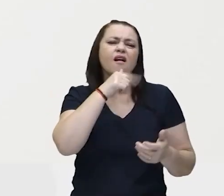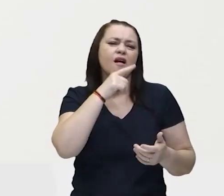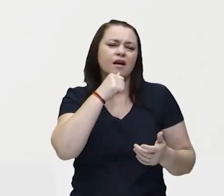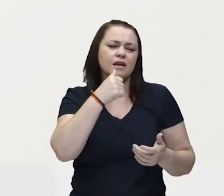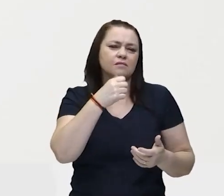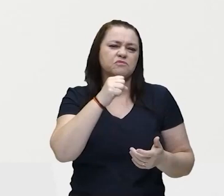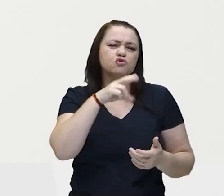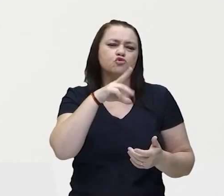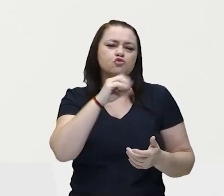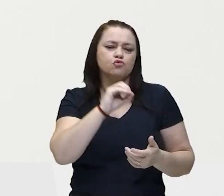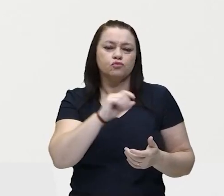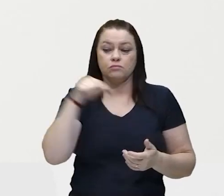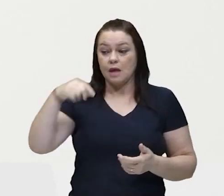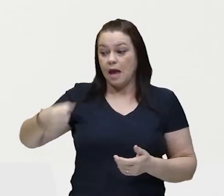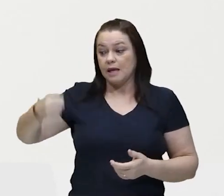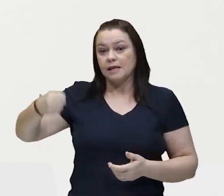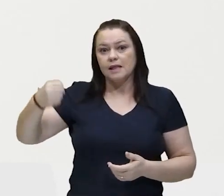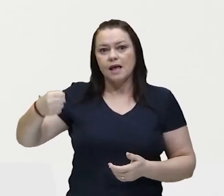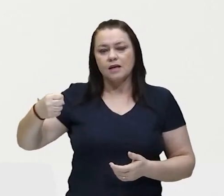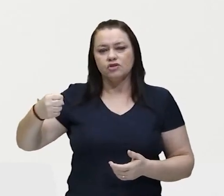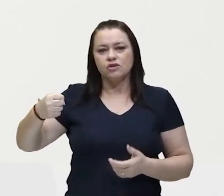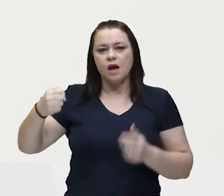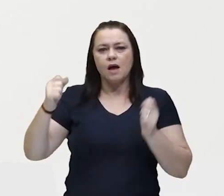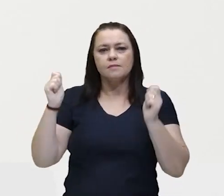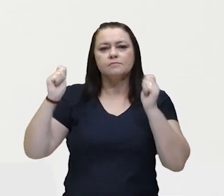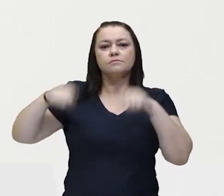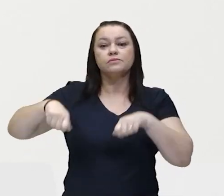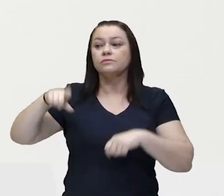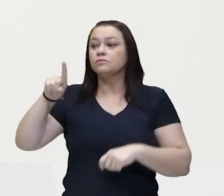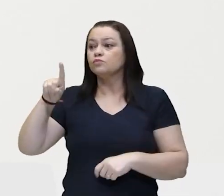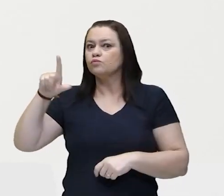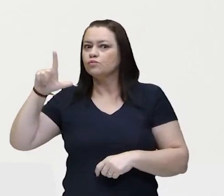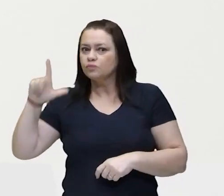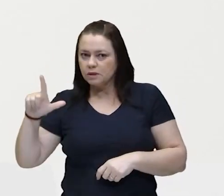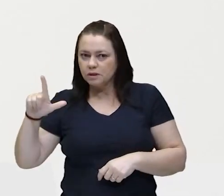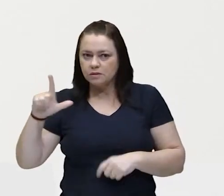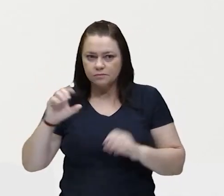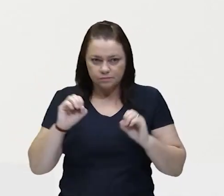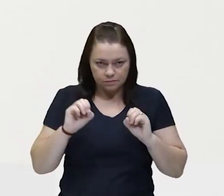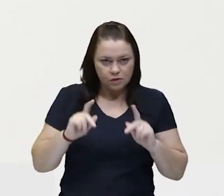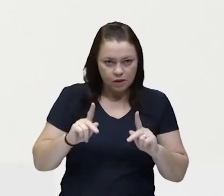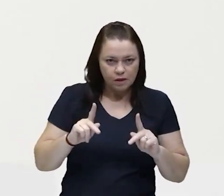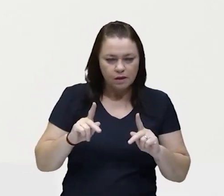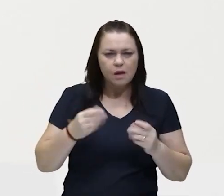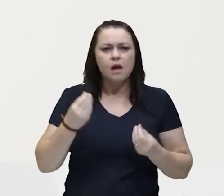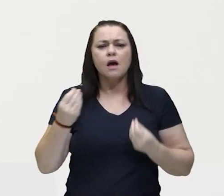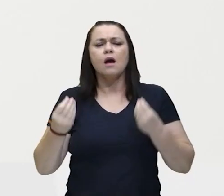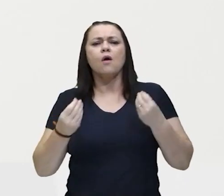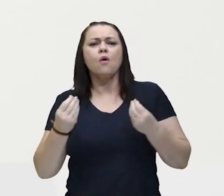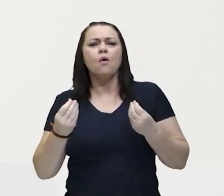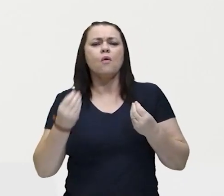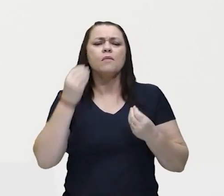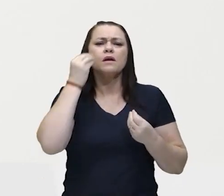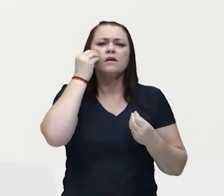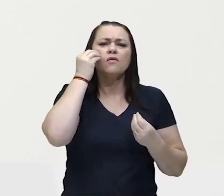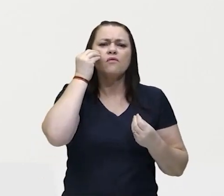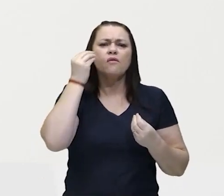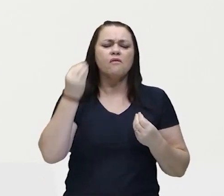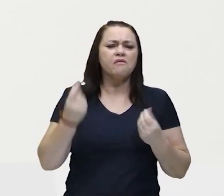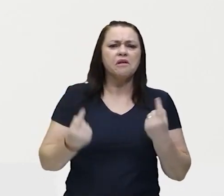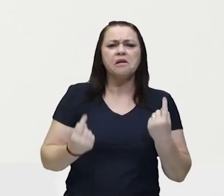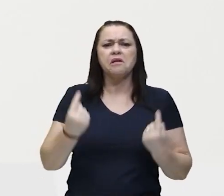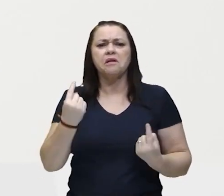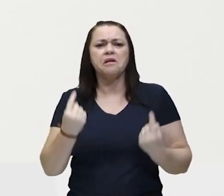na jarra cabe quanto? 1 litro. Tá certo? Como é que eu posso verificar isso, professor?